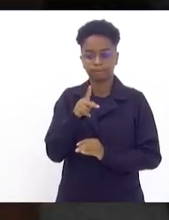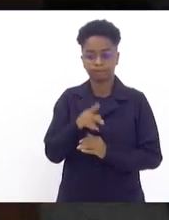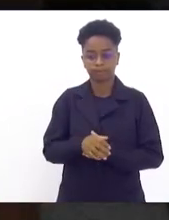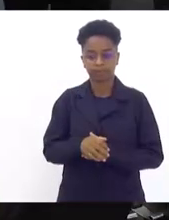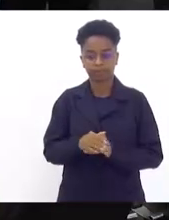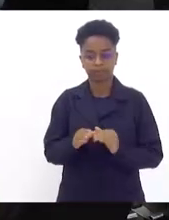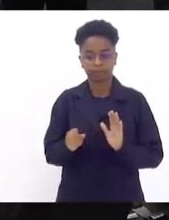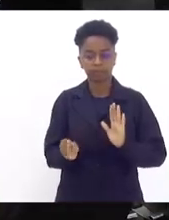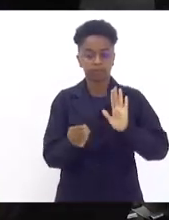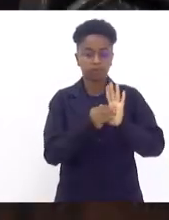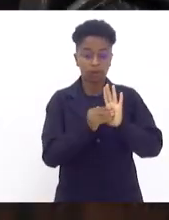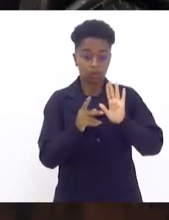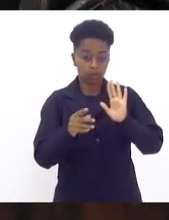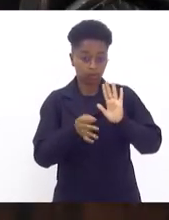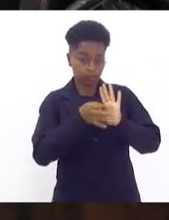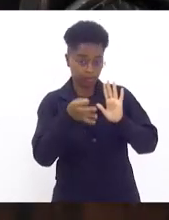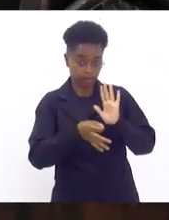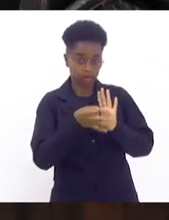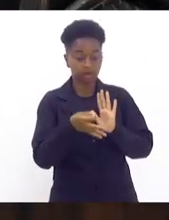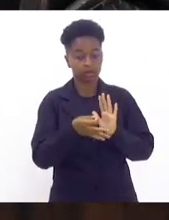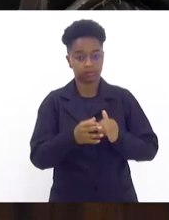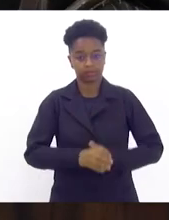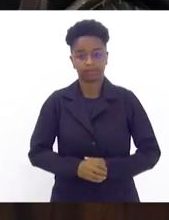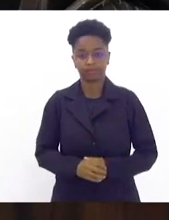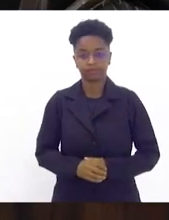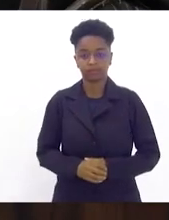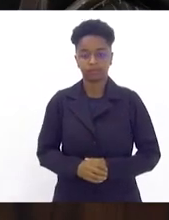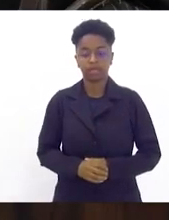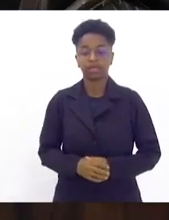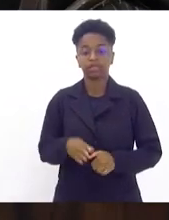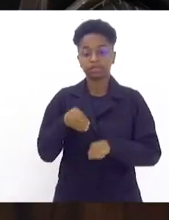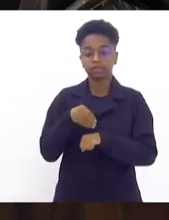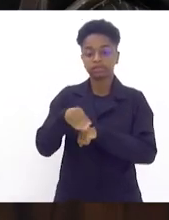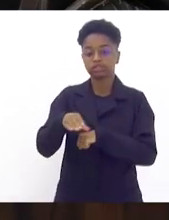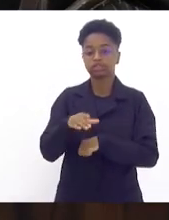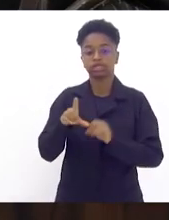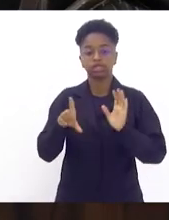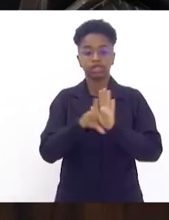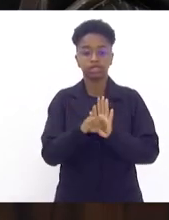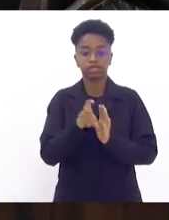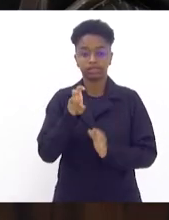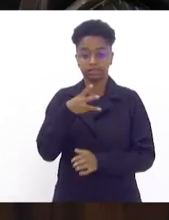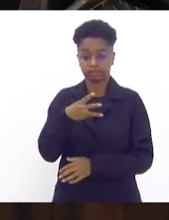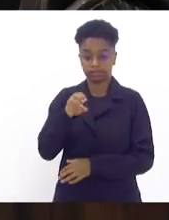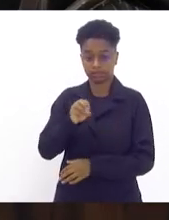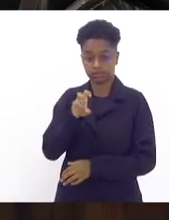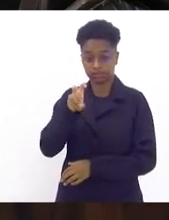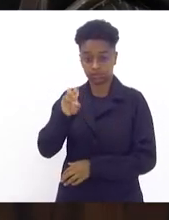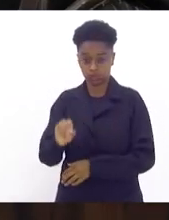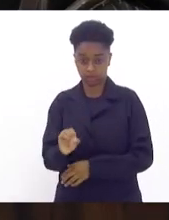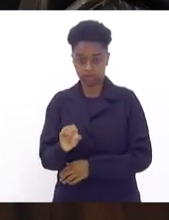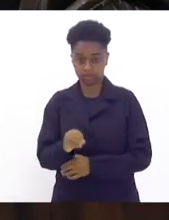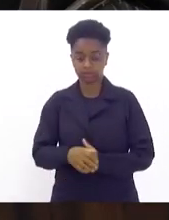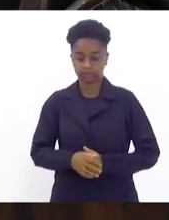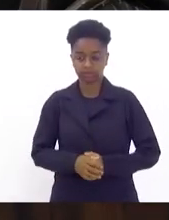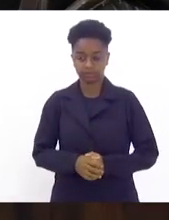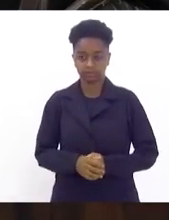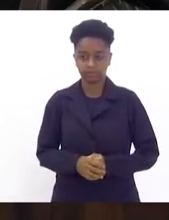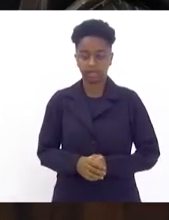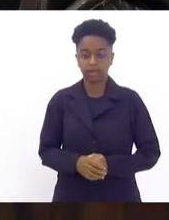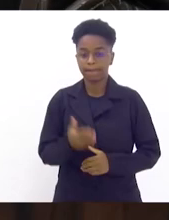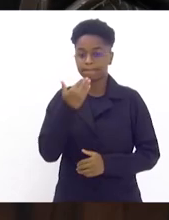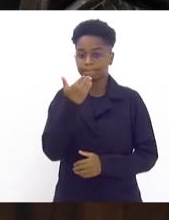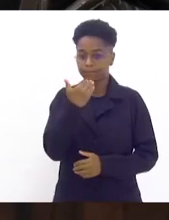Nada. Em discussão, indicação legislativa 350 de 21 de autor do deputado Max Lemos, que